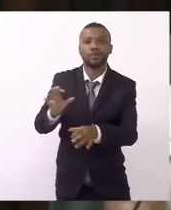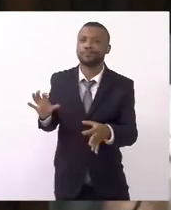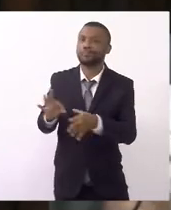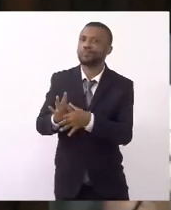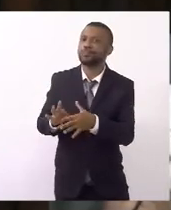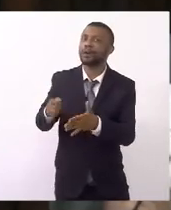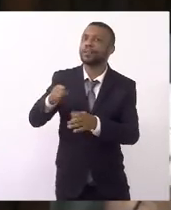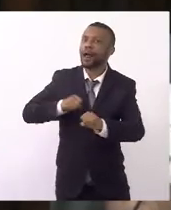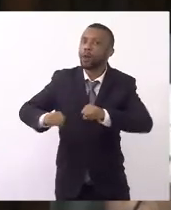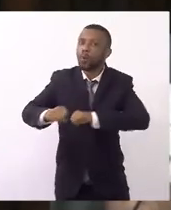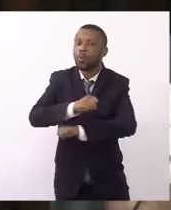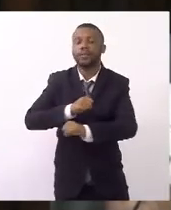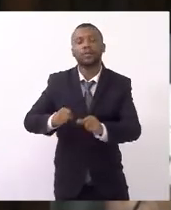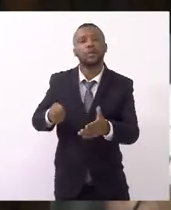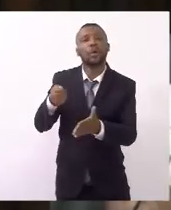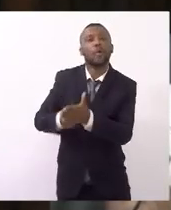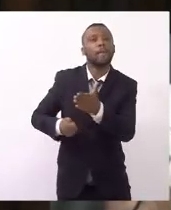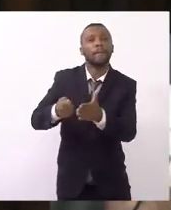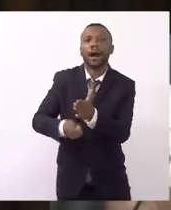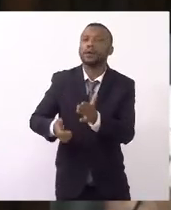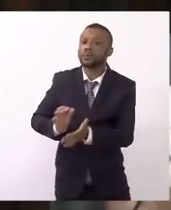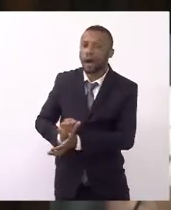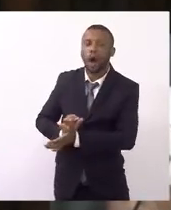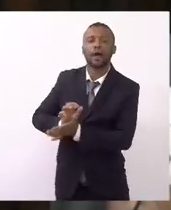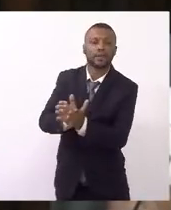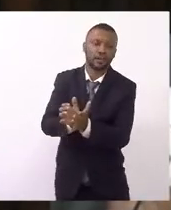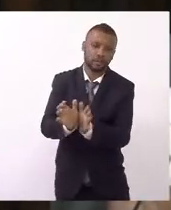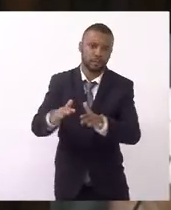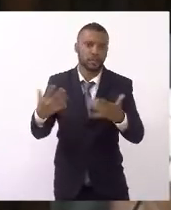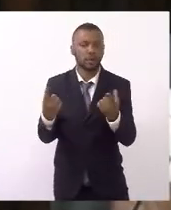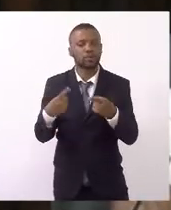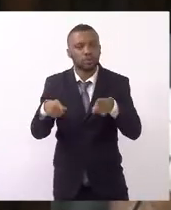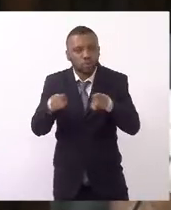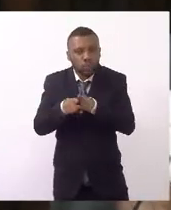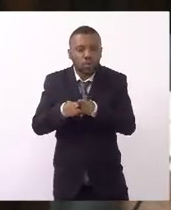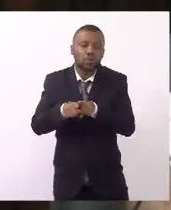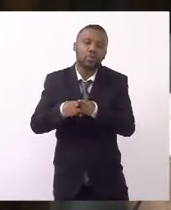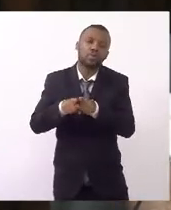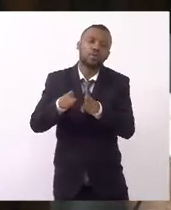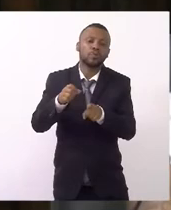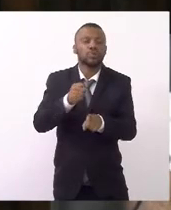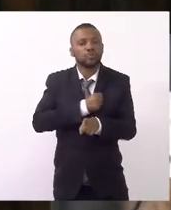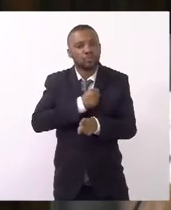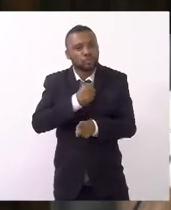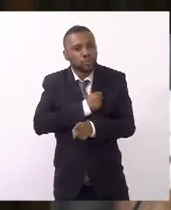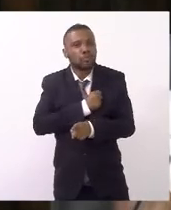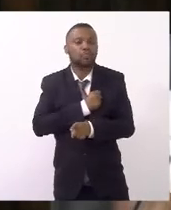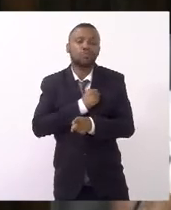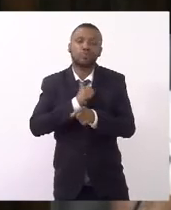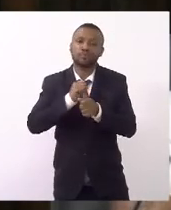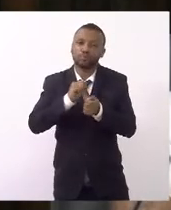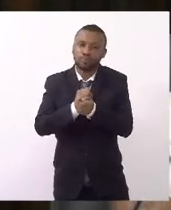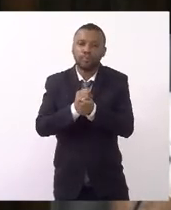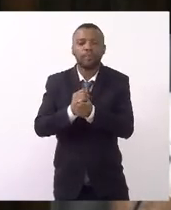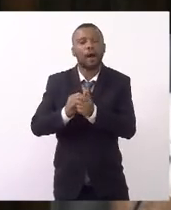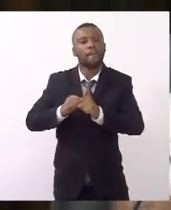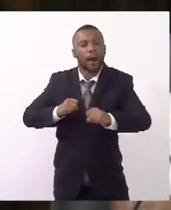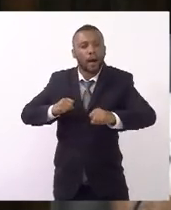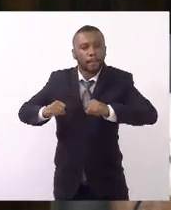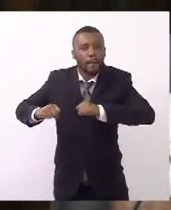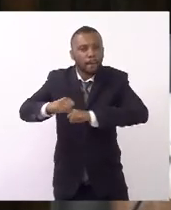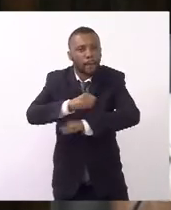de combate ao racismo então estamos juntos estamos juntos para lutar contra o racismo